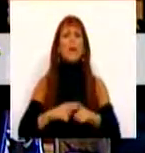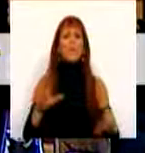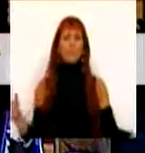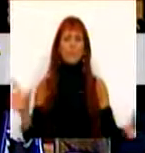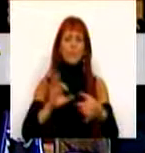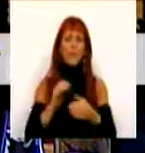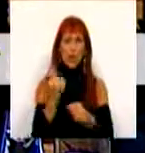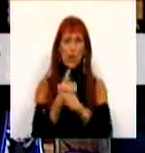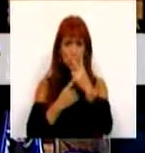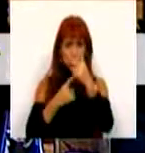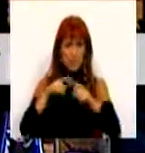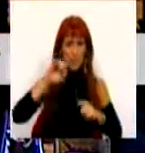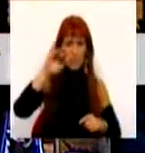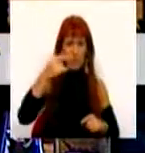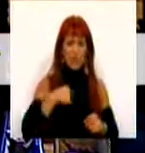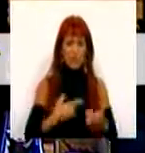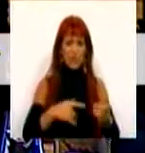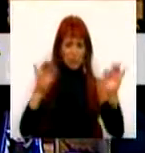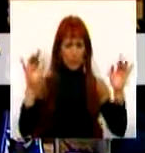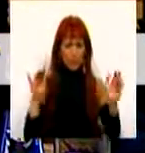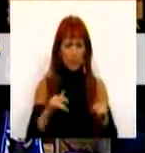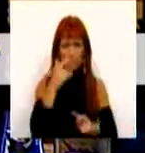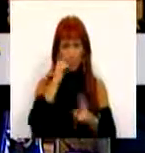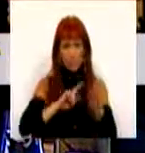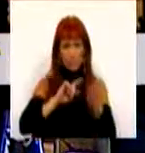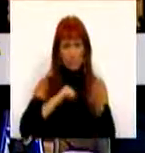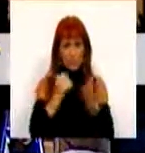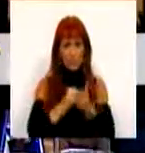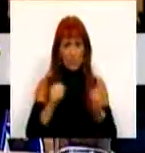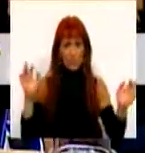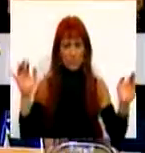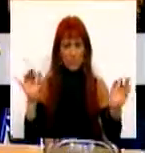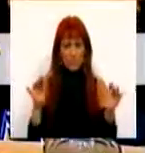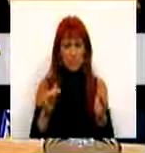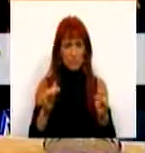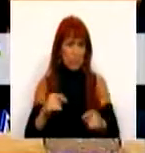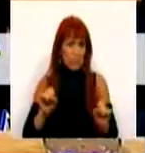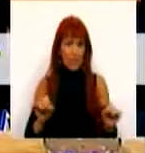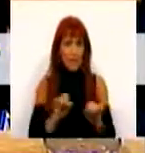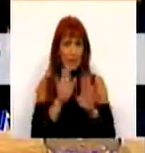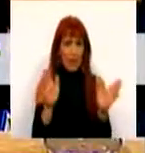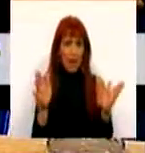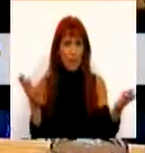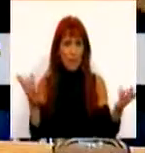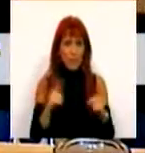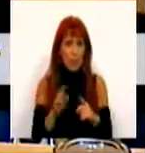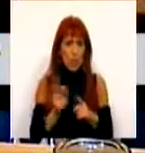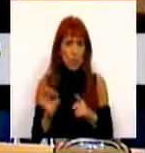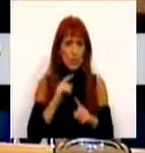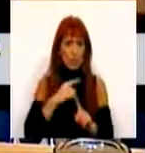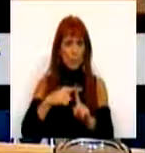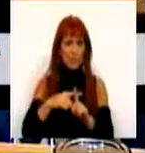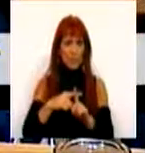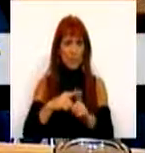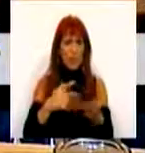conjugação de dois fatores. Primeiro, um decréscimo do número de efetivos, o que não é, como é óbvio, um elemento positivo